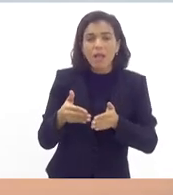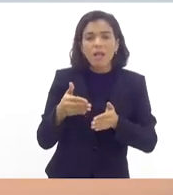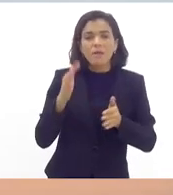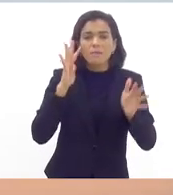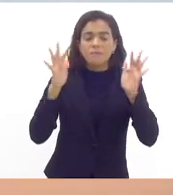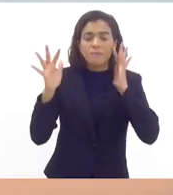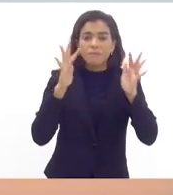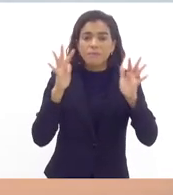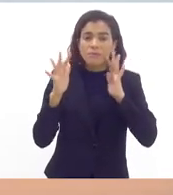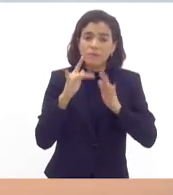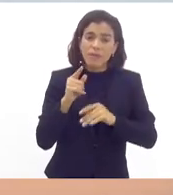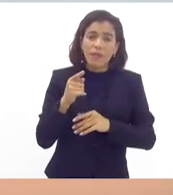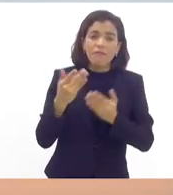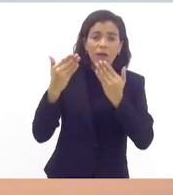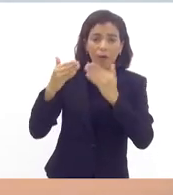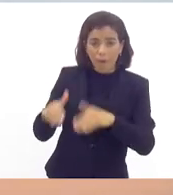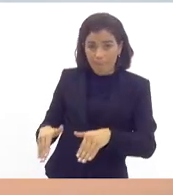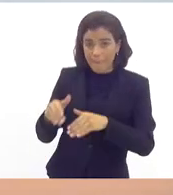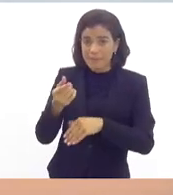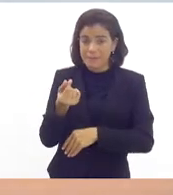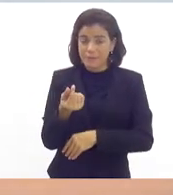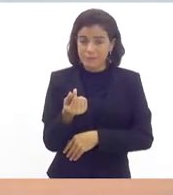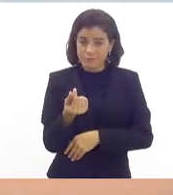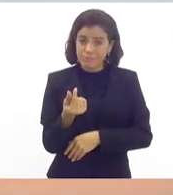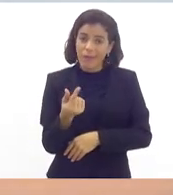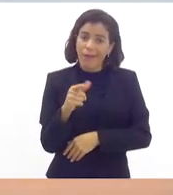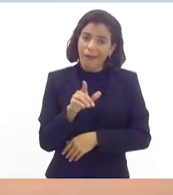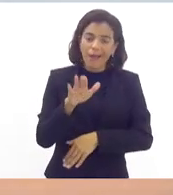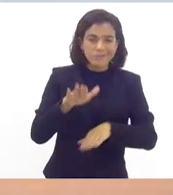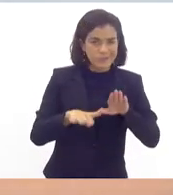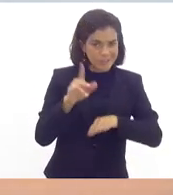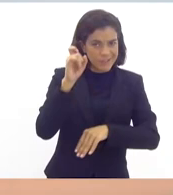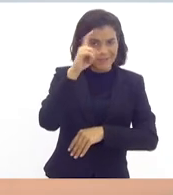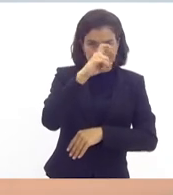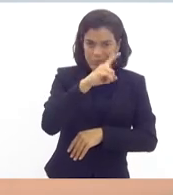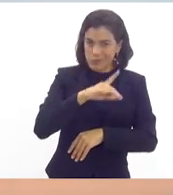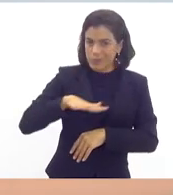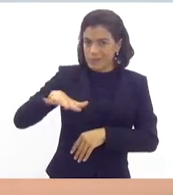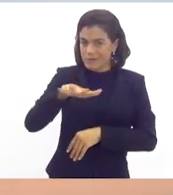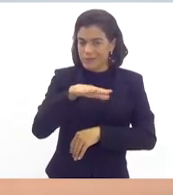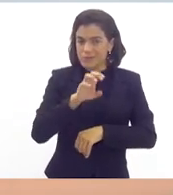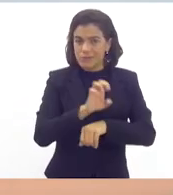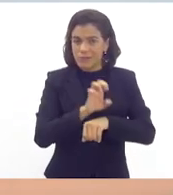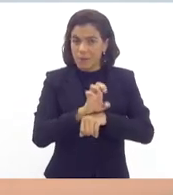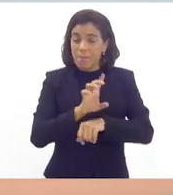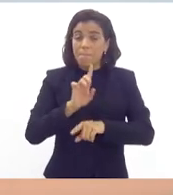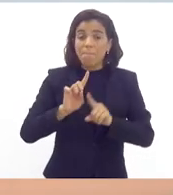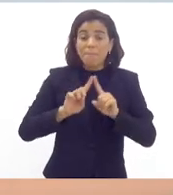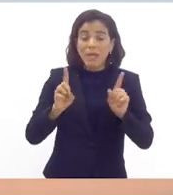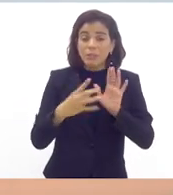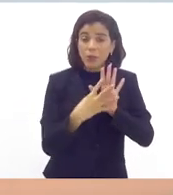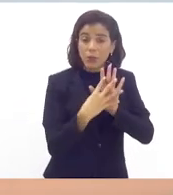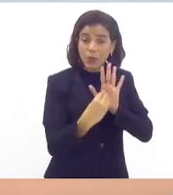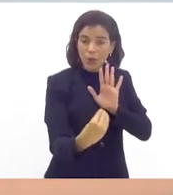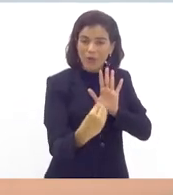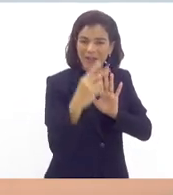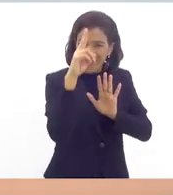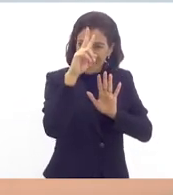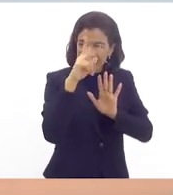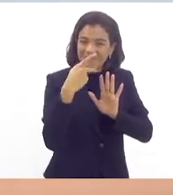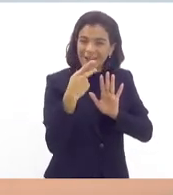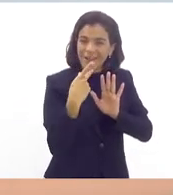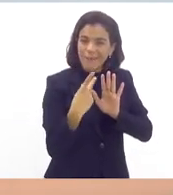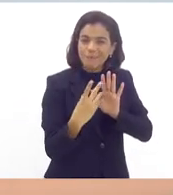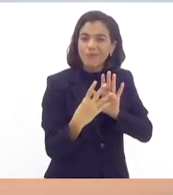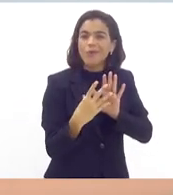faz a compensação de crédito é a arrecadação centralizada e é muito difícil fazer isso no nível estadual. Com a adoção do modelo de split payment, aquele que eu falei, que